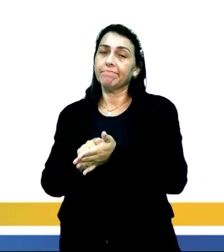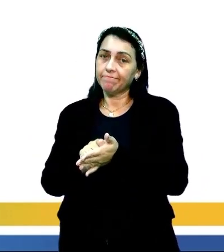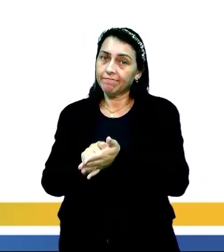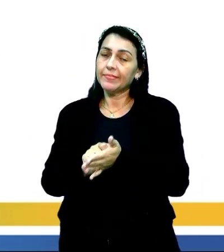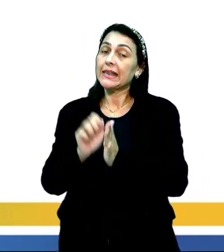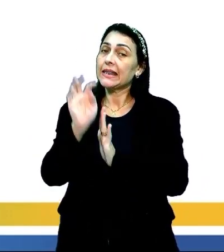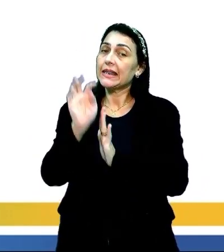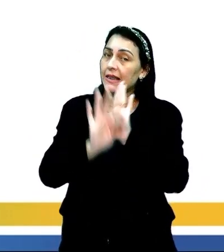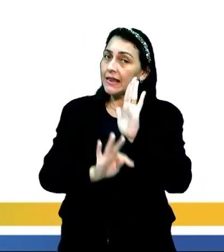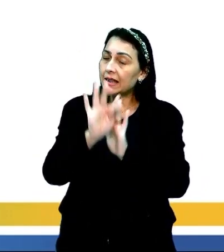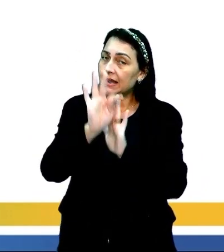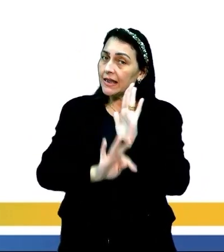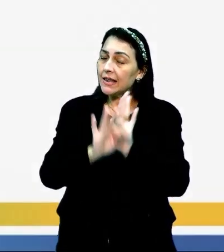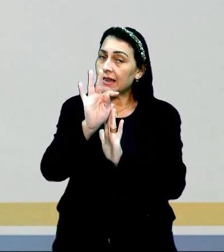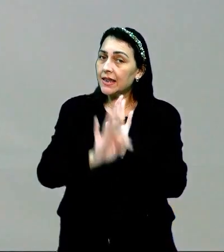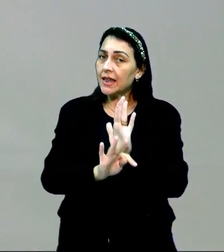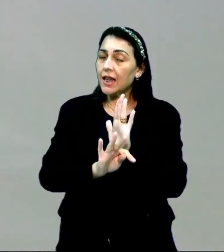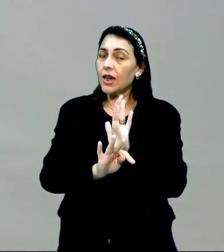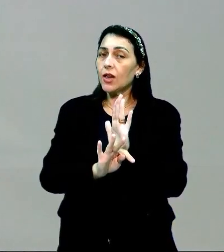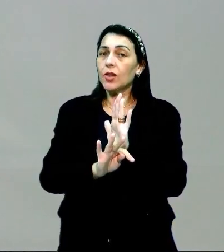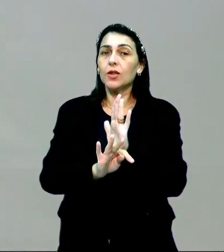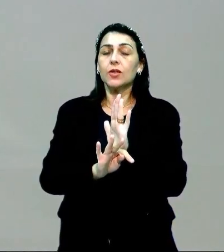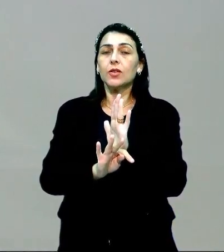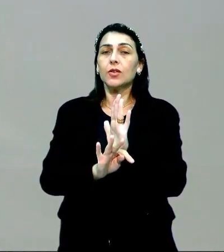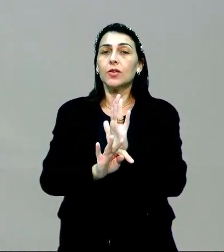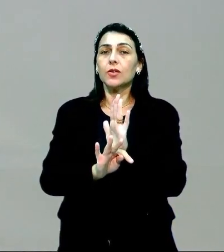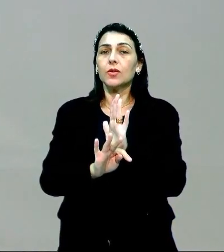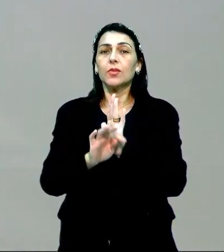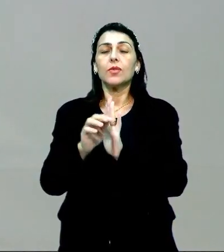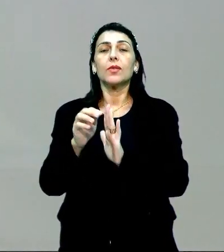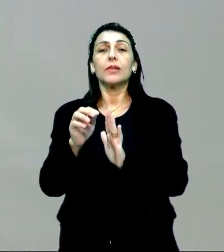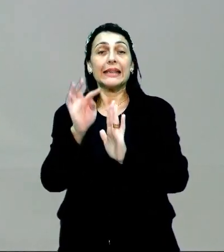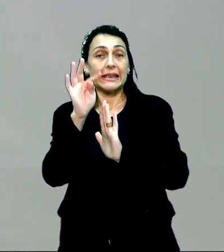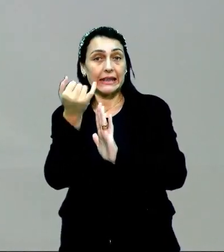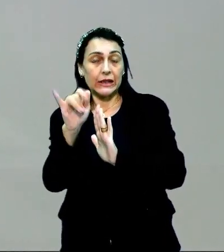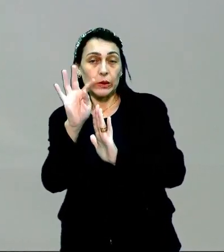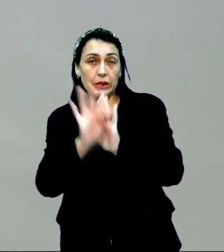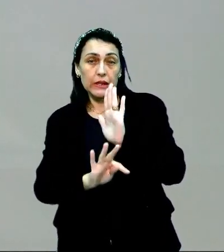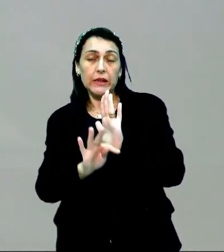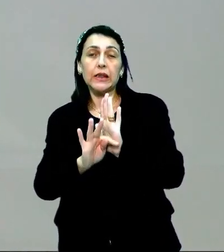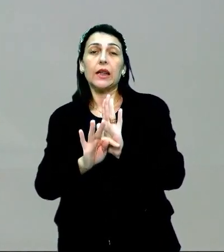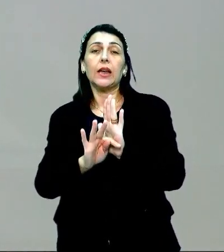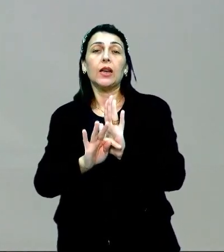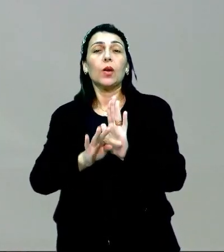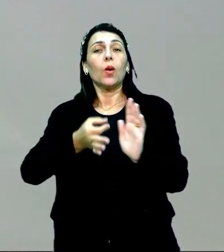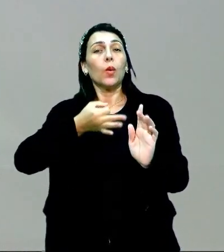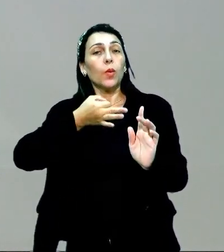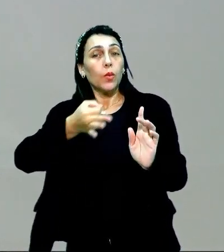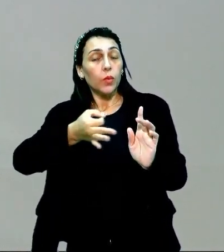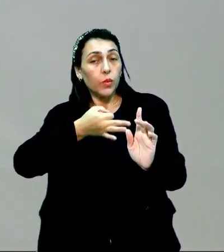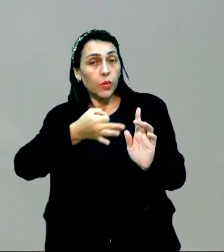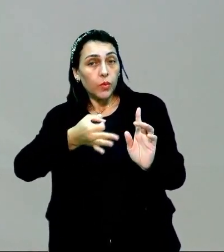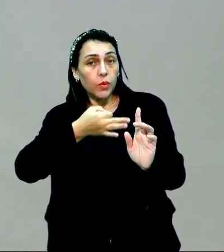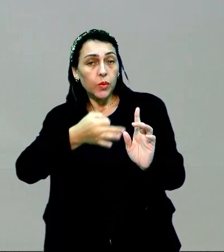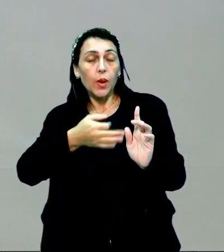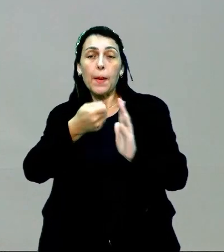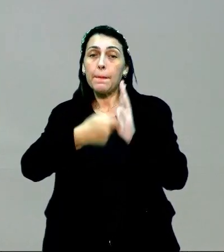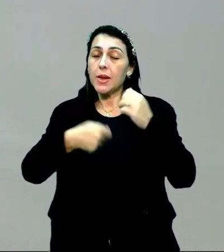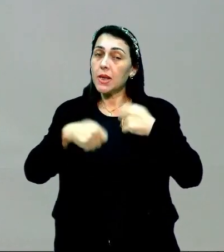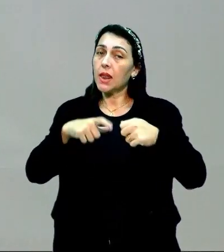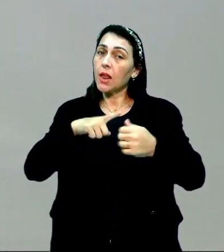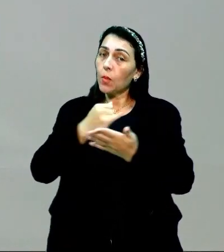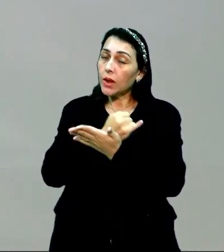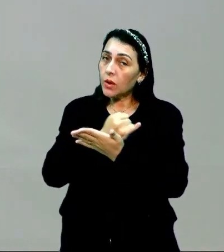considerada texto insuficiente. Se o meu texto é um texto dissertativo argumentativo, que ele precisa ter